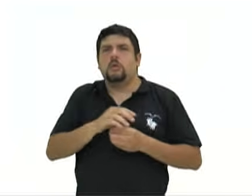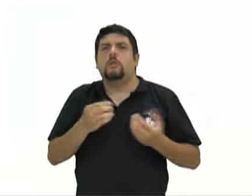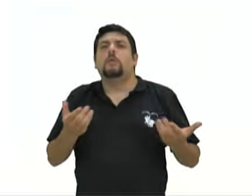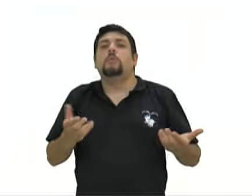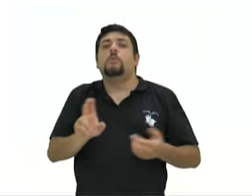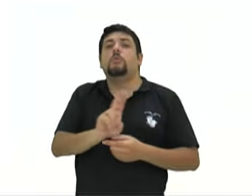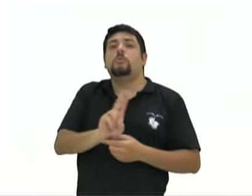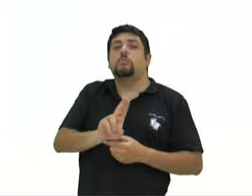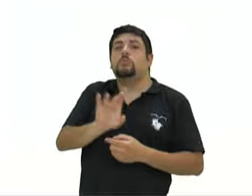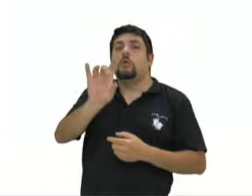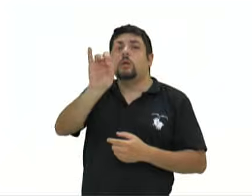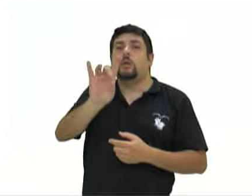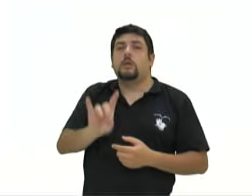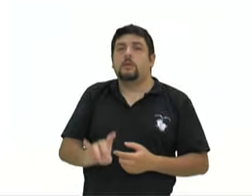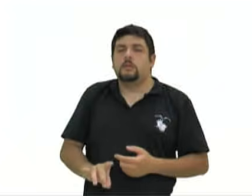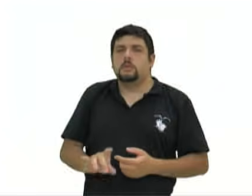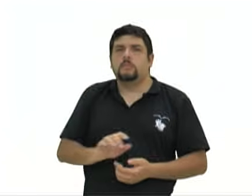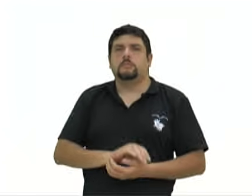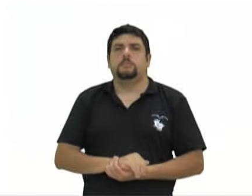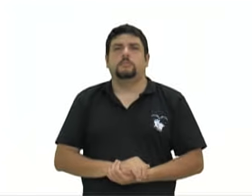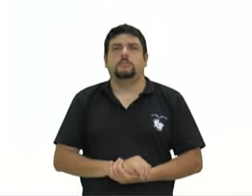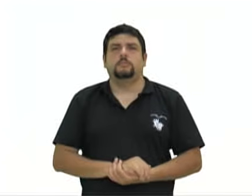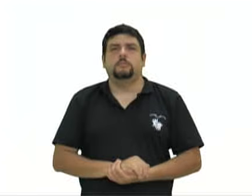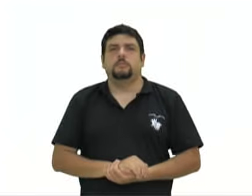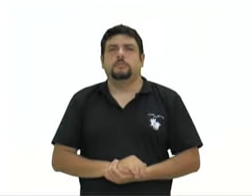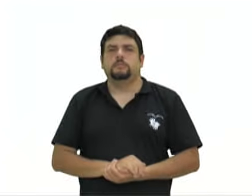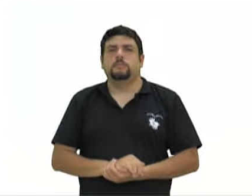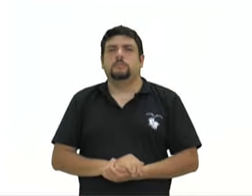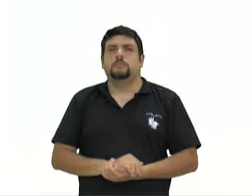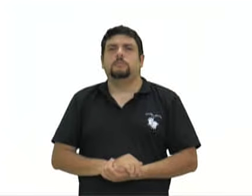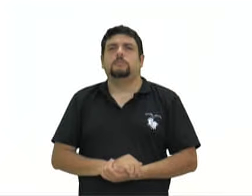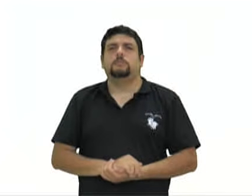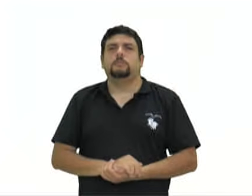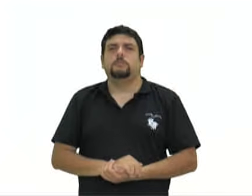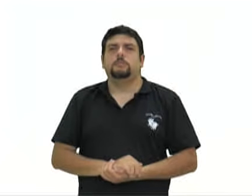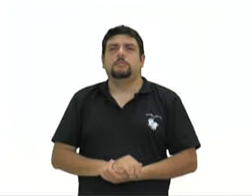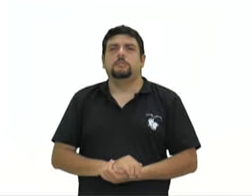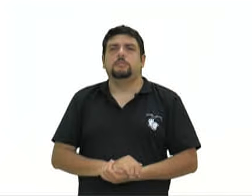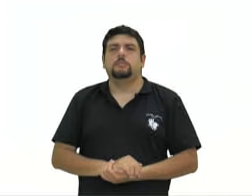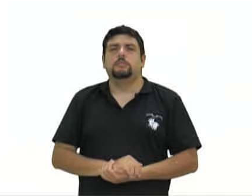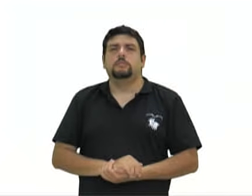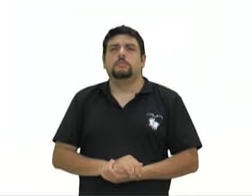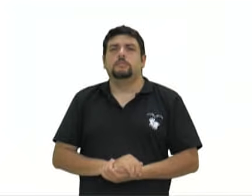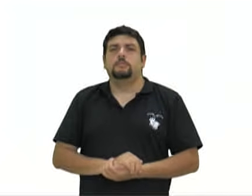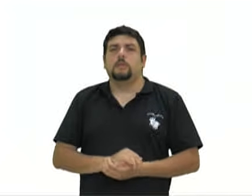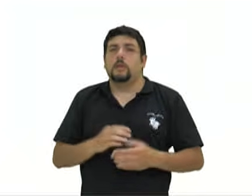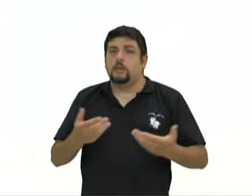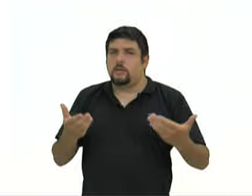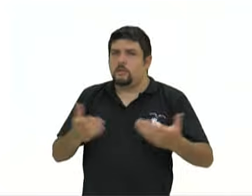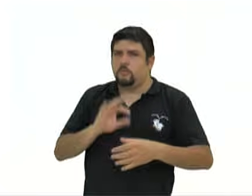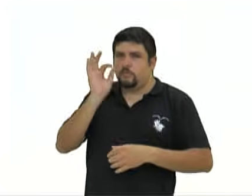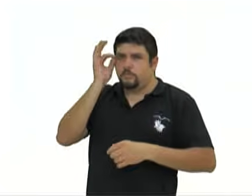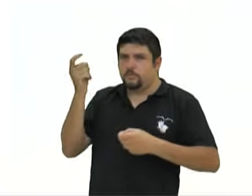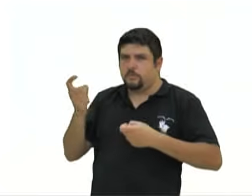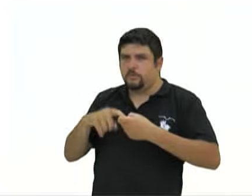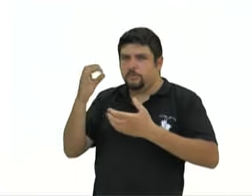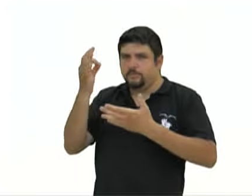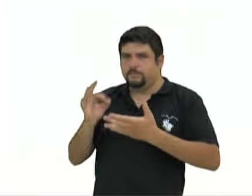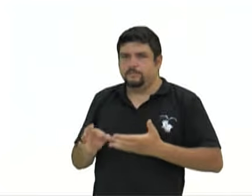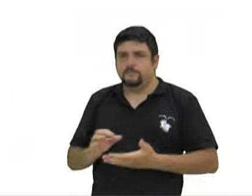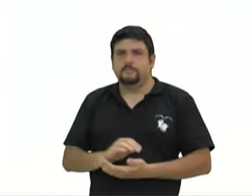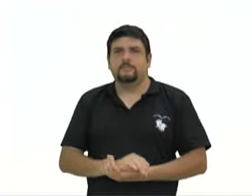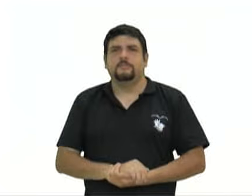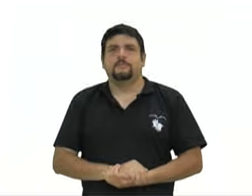de quê? Do cinema clássico, moderno, expressionista ou do cinema moderno, clássico, expressionista? Essa é VaptVult. A gente volta que está